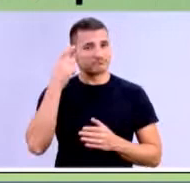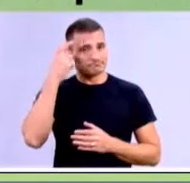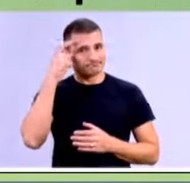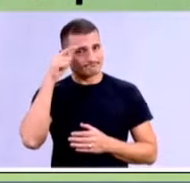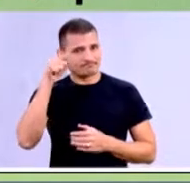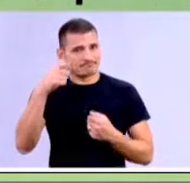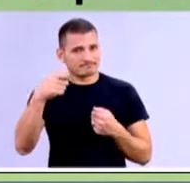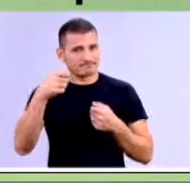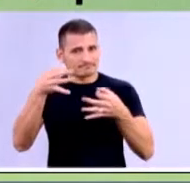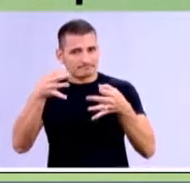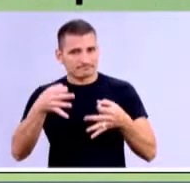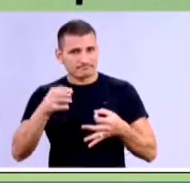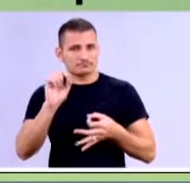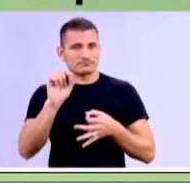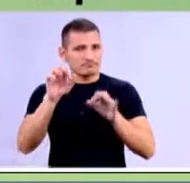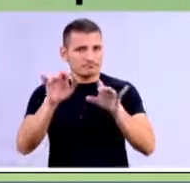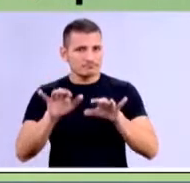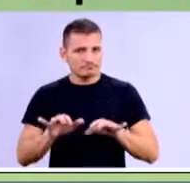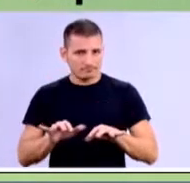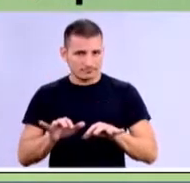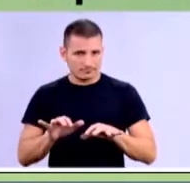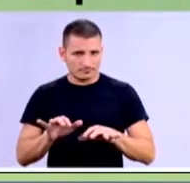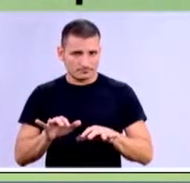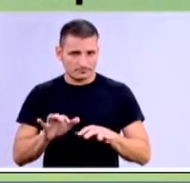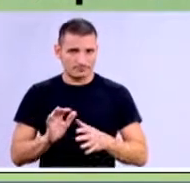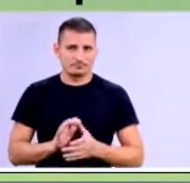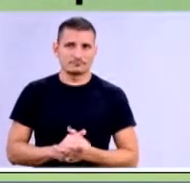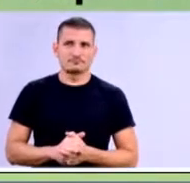escrever, para que não